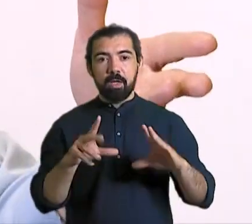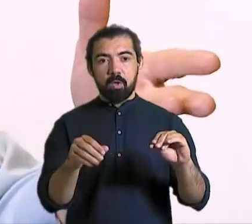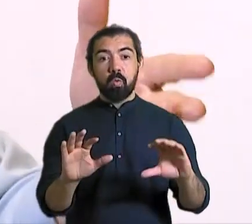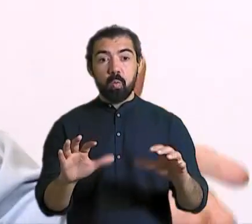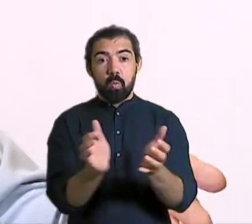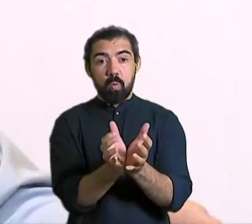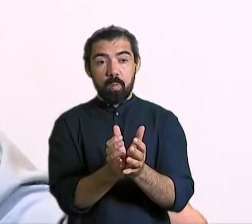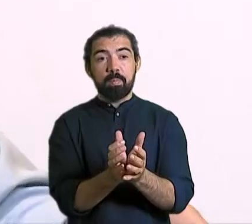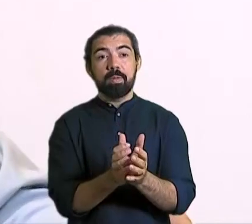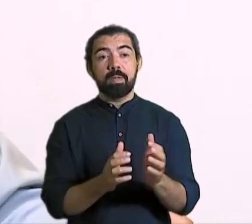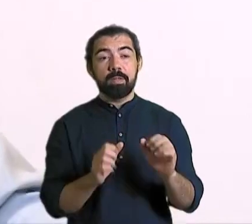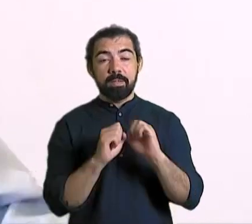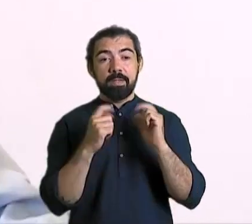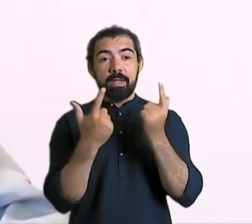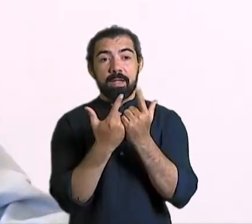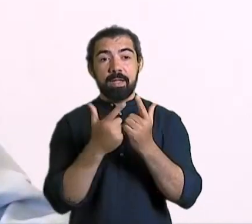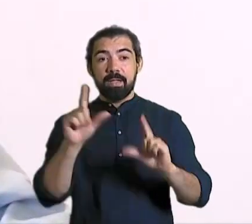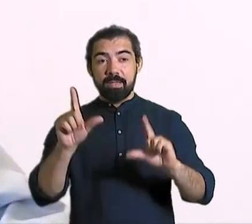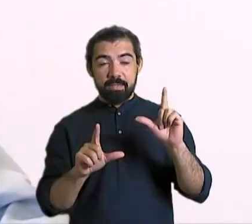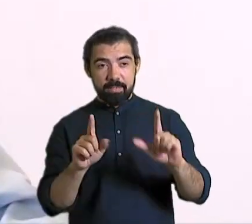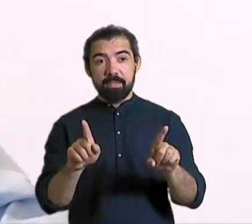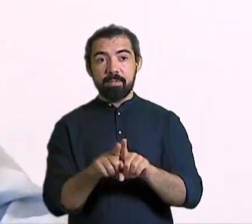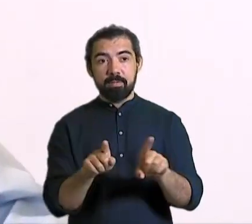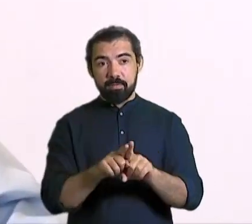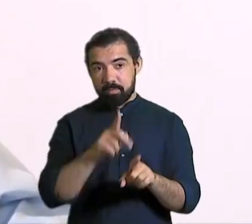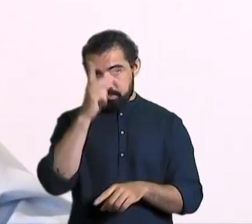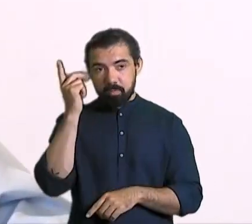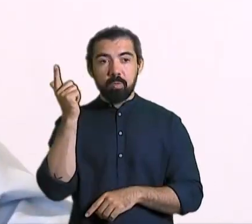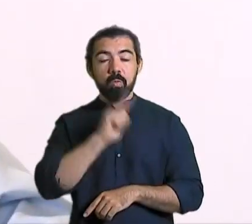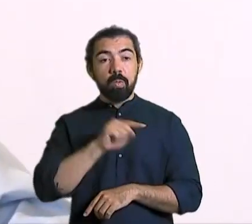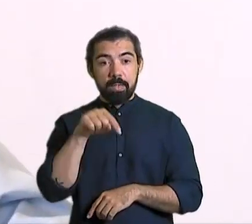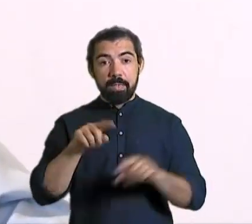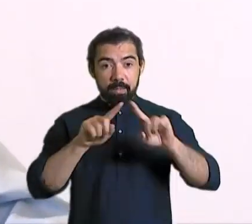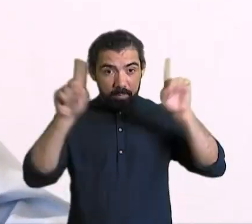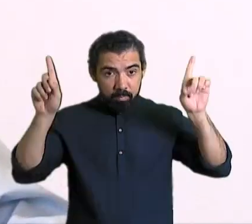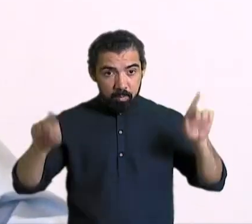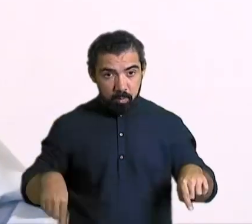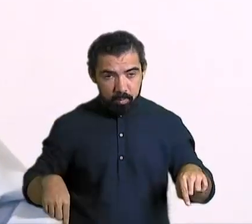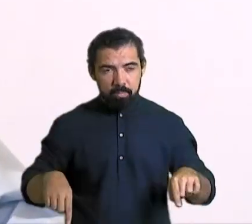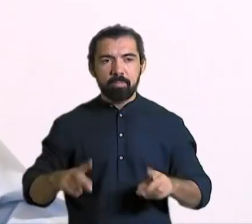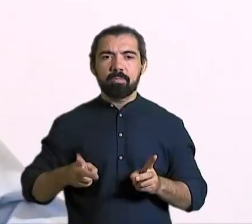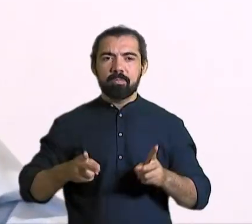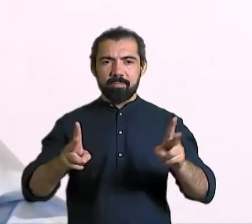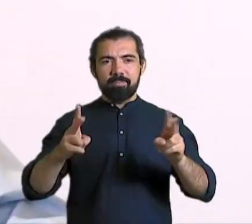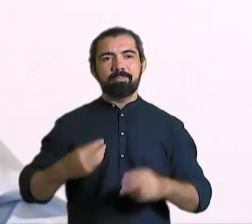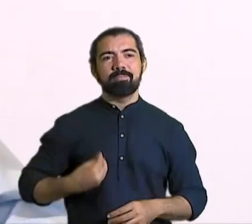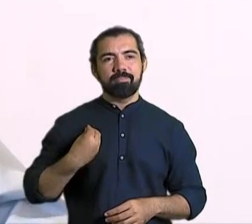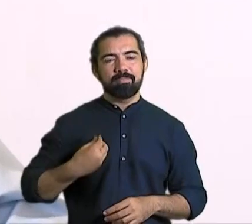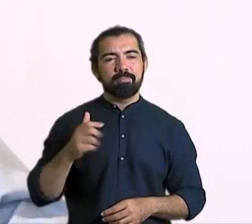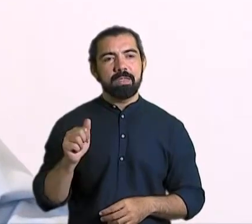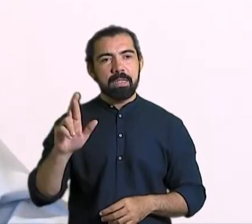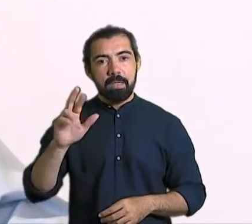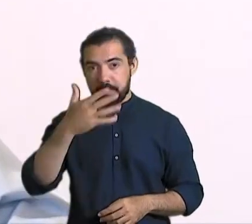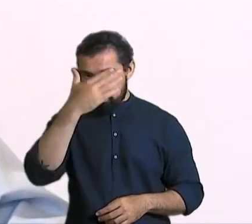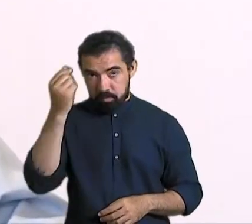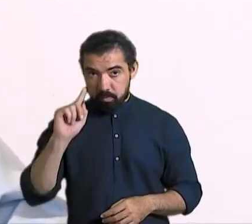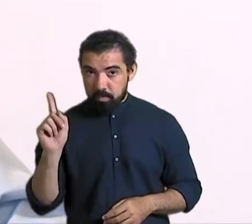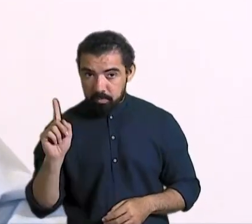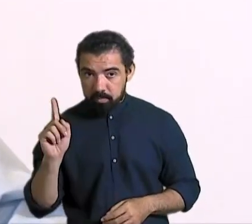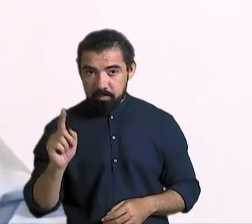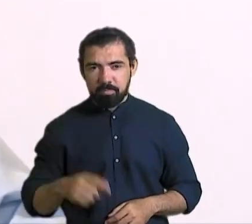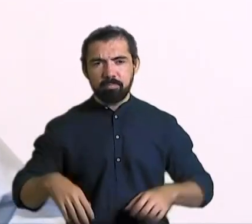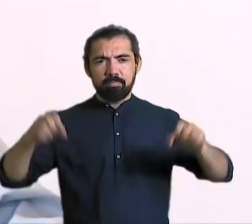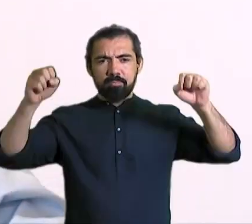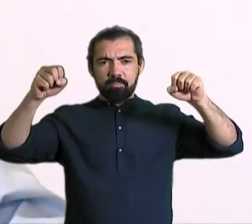equipe da Alesse TV, a todos que fazem com que o programa Ponto Cego permaneça no ar. E não esqueçam, quando